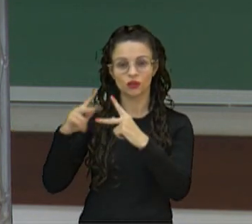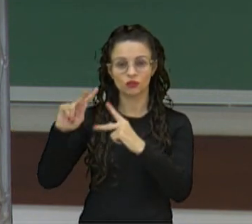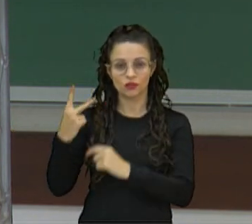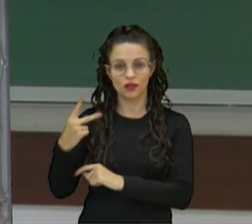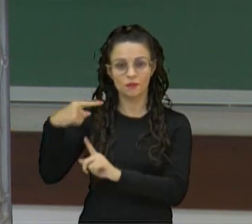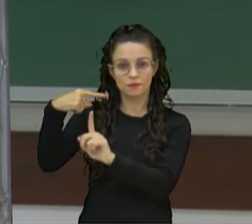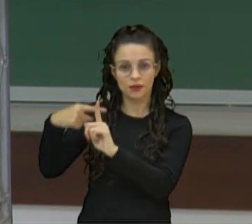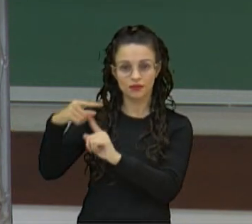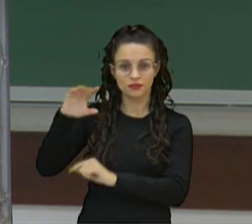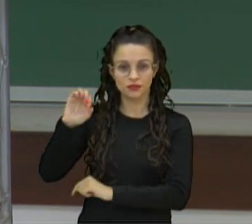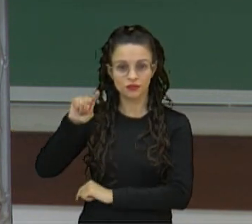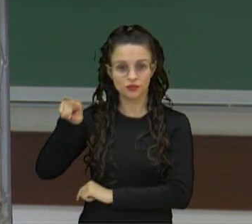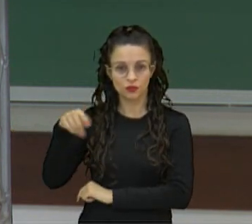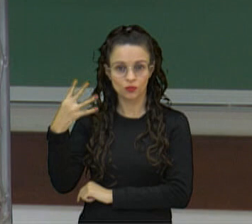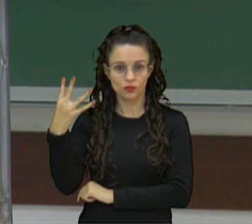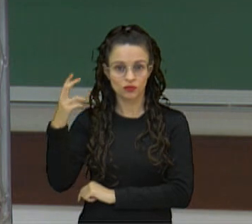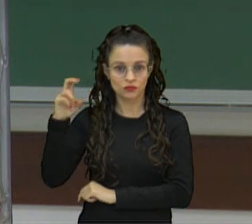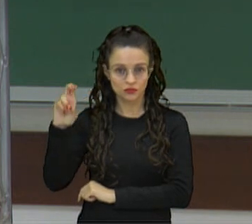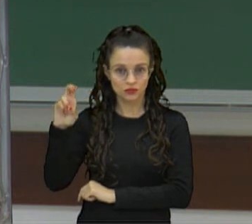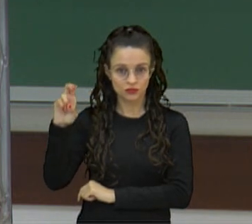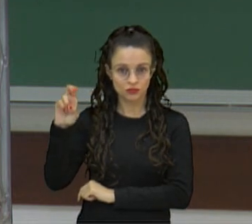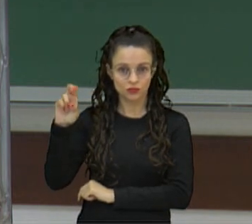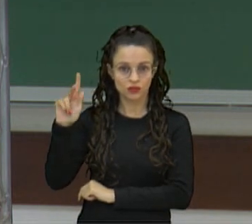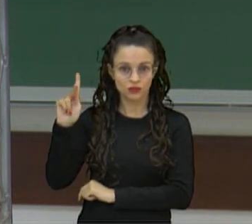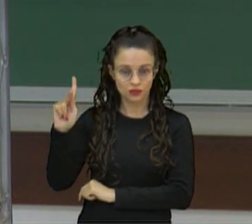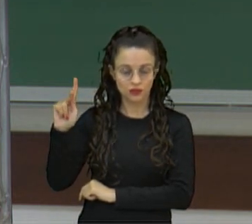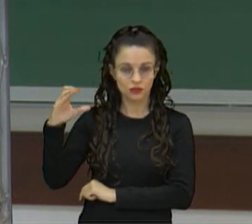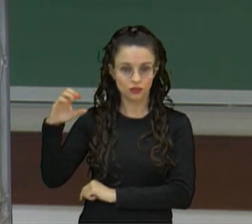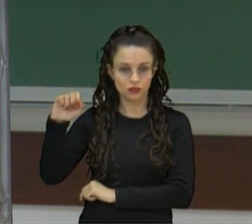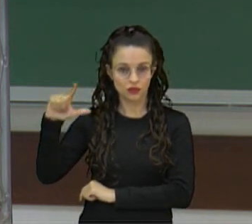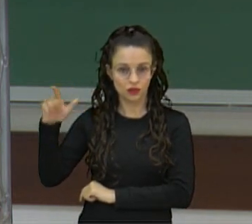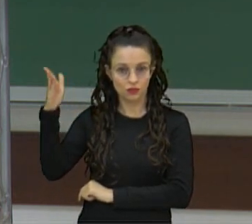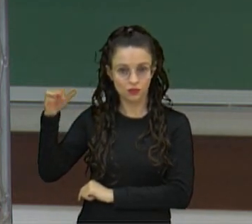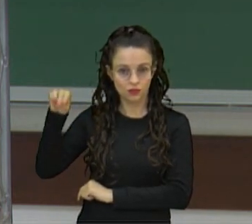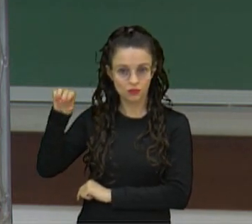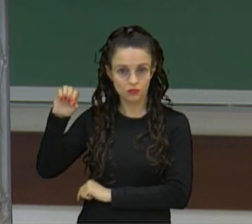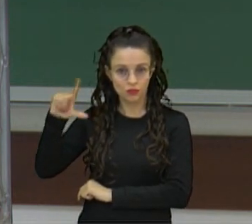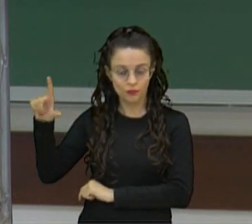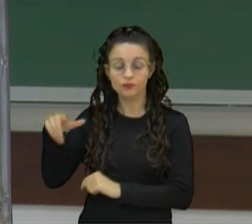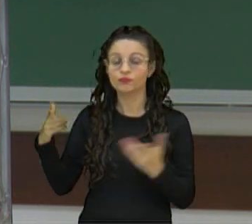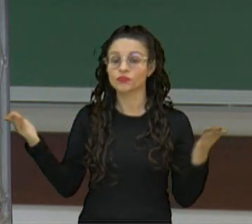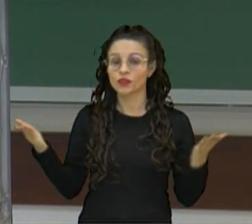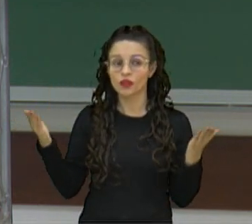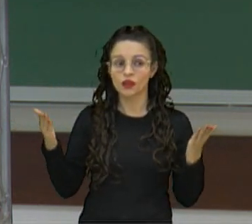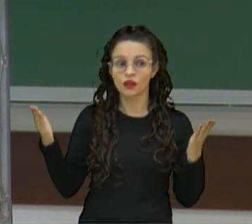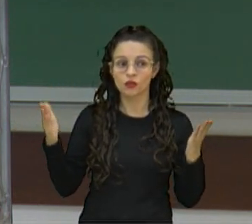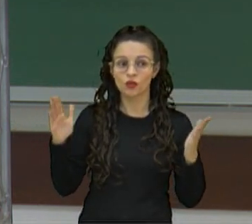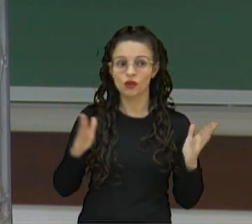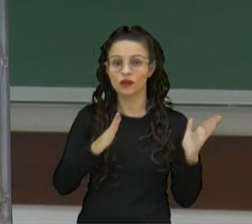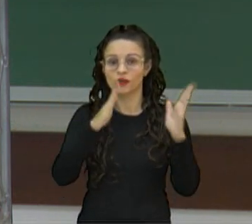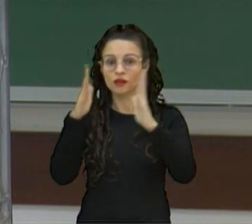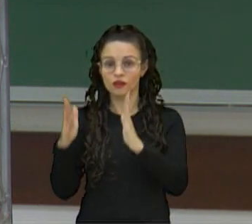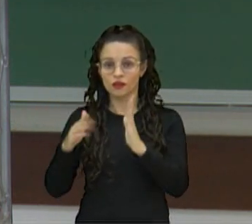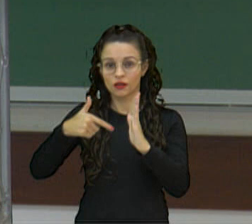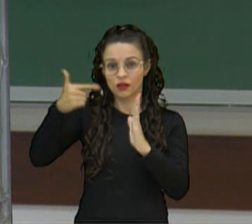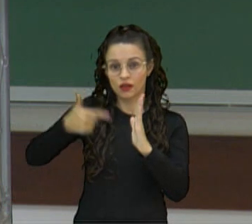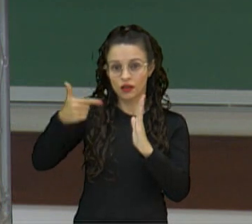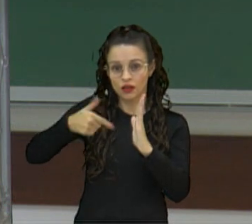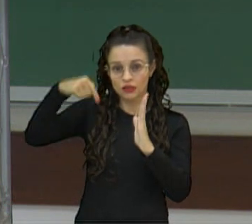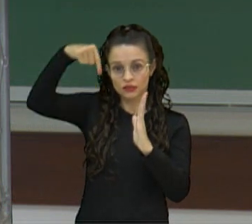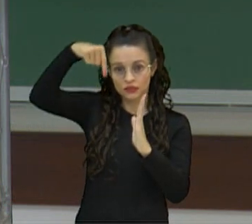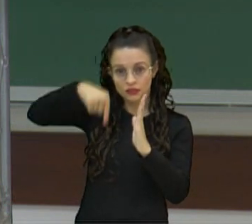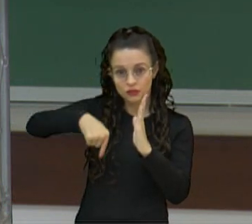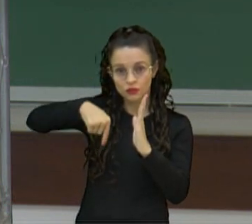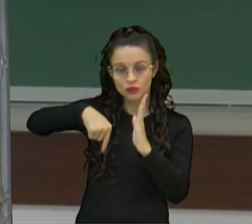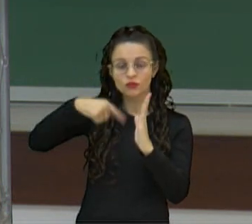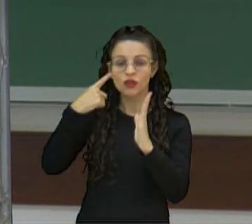mais 0,45 quilocaloria por mol. Agora eu vou representar a segunda etapa, partindo aqui do carbono grafite,